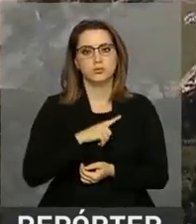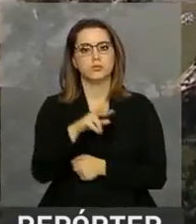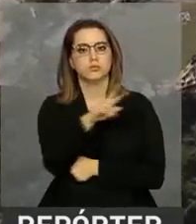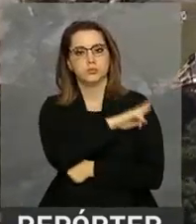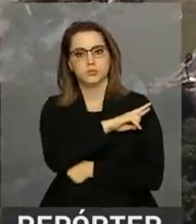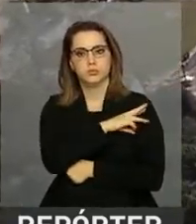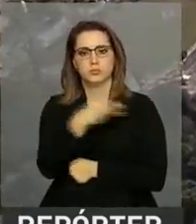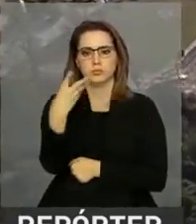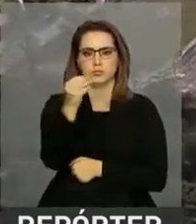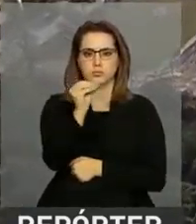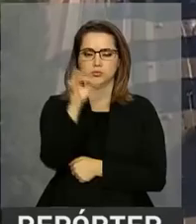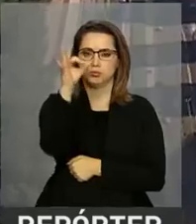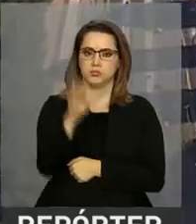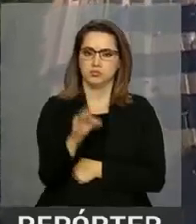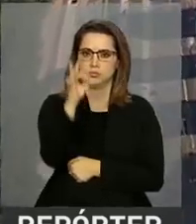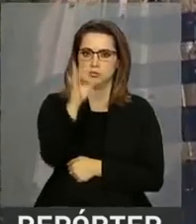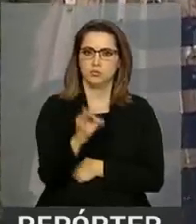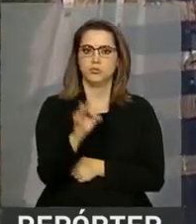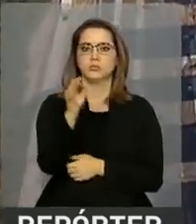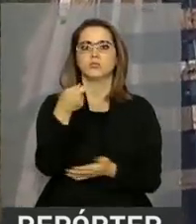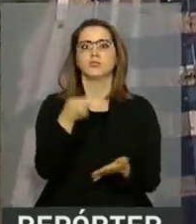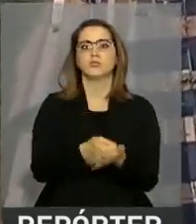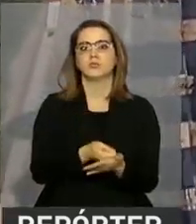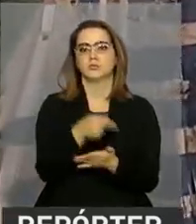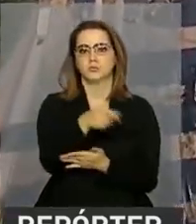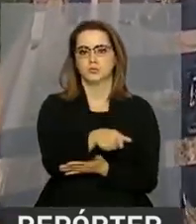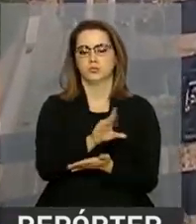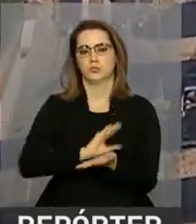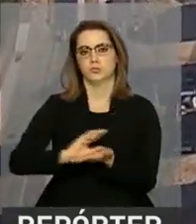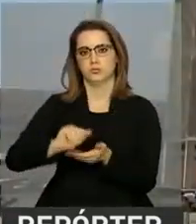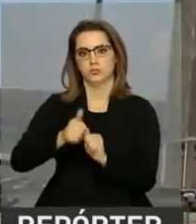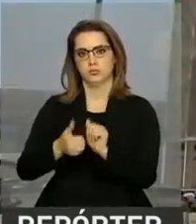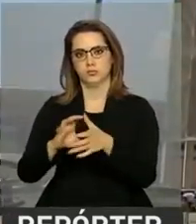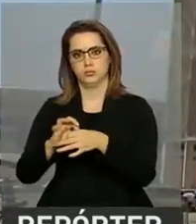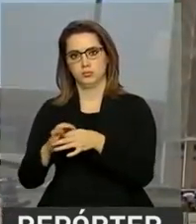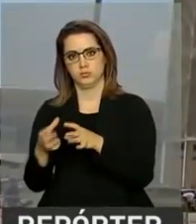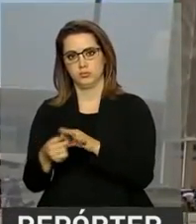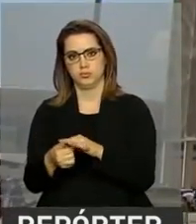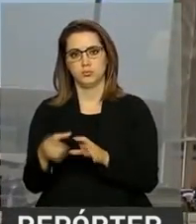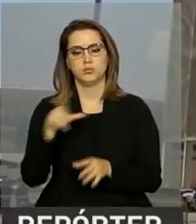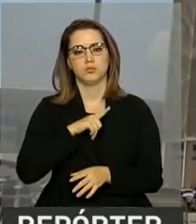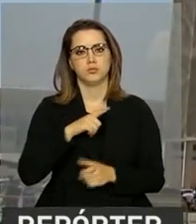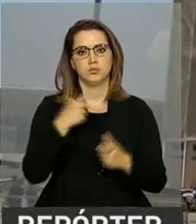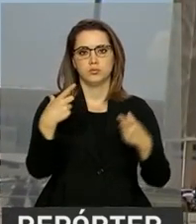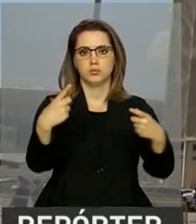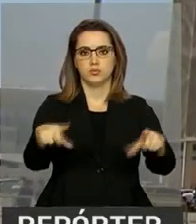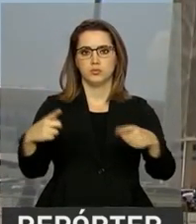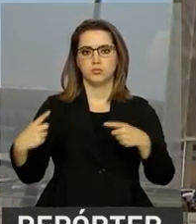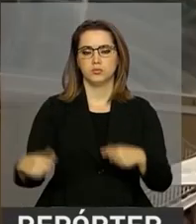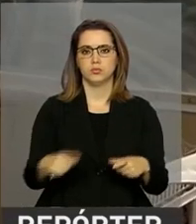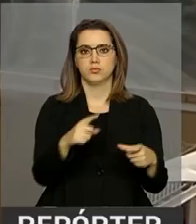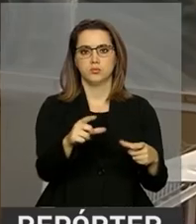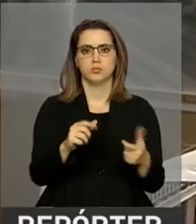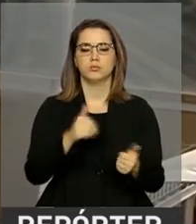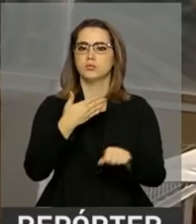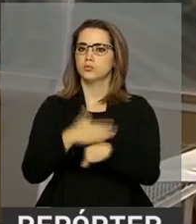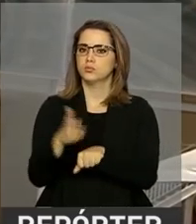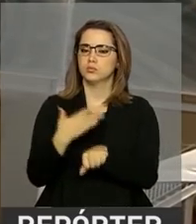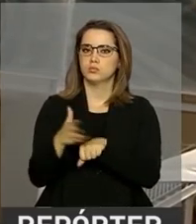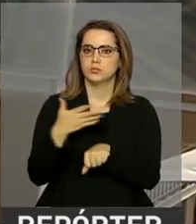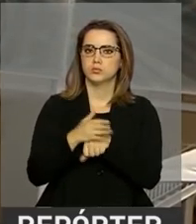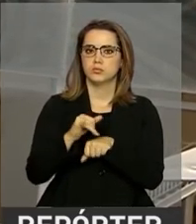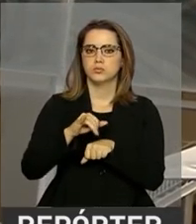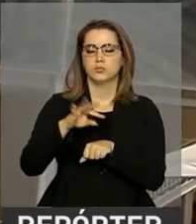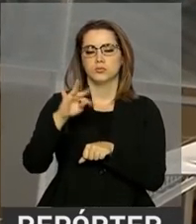representou 30% do investimento feito na competição. Entre os legados está o Centro Olímpico de Treinamento, localizado na Barra